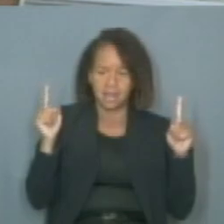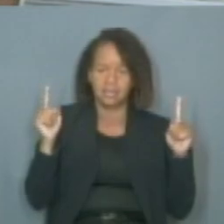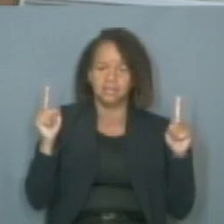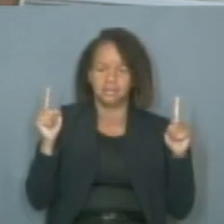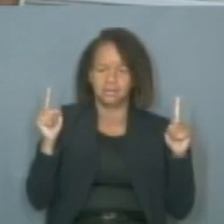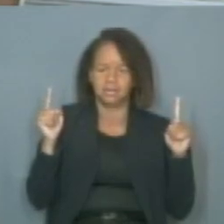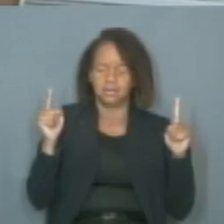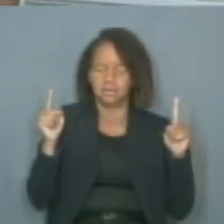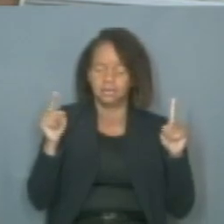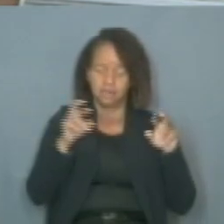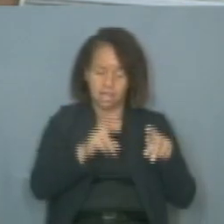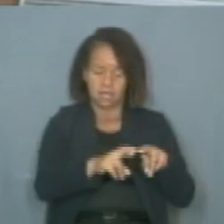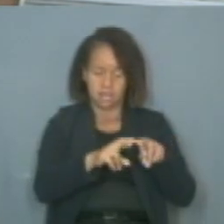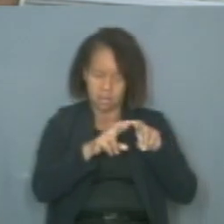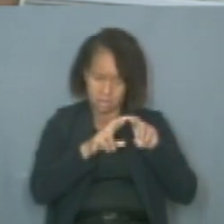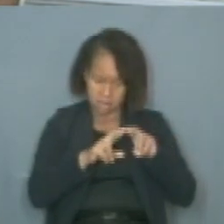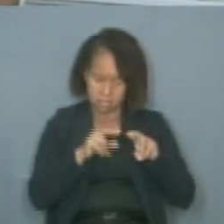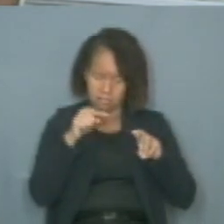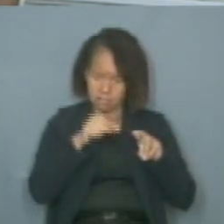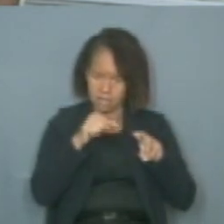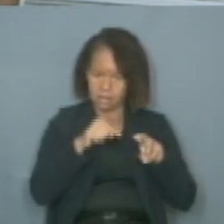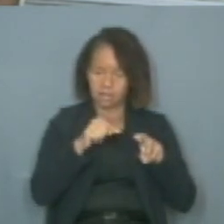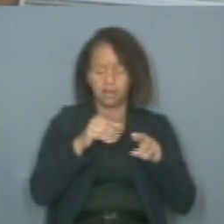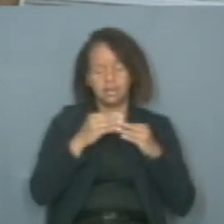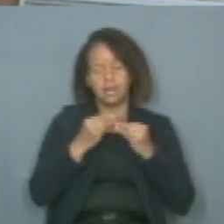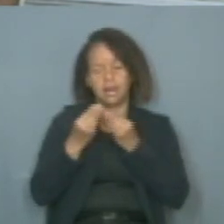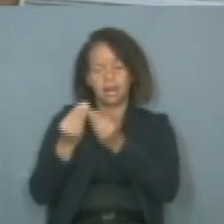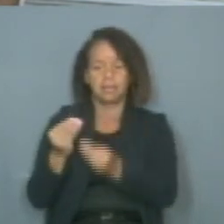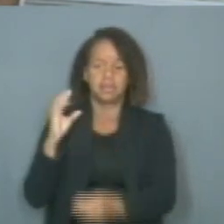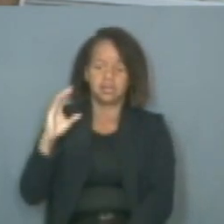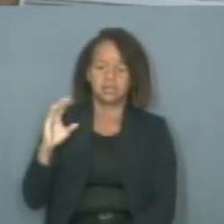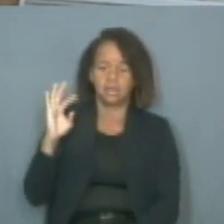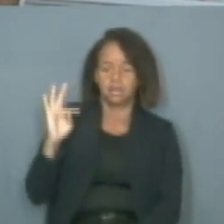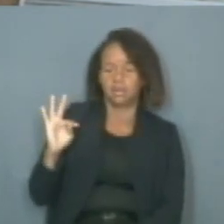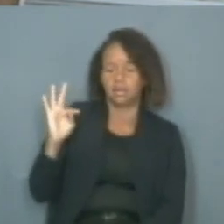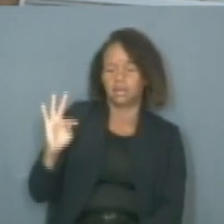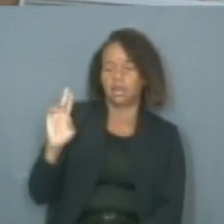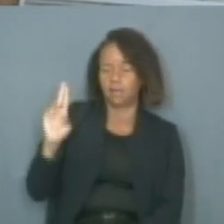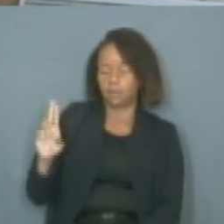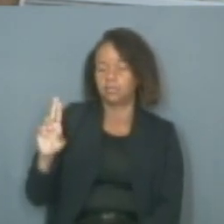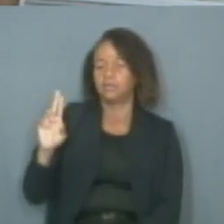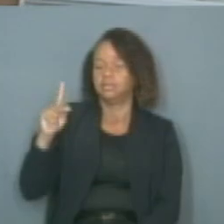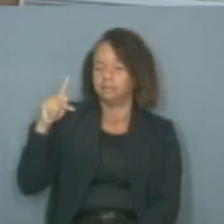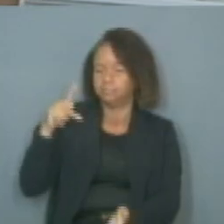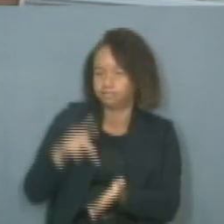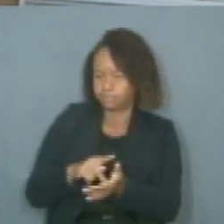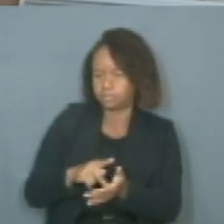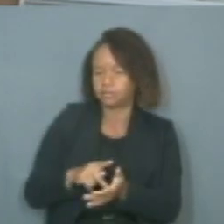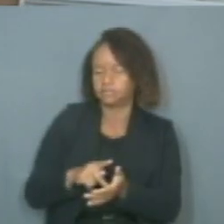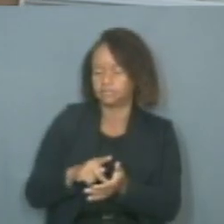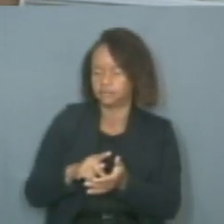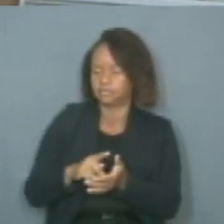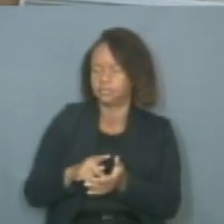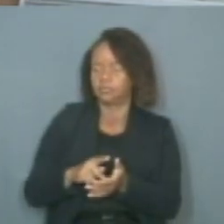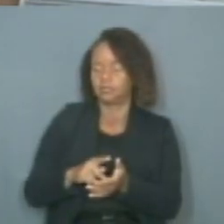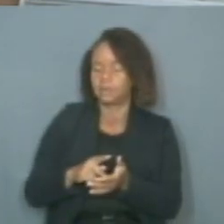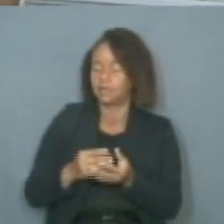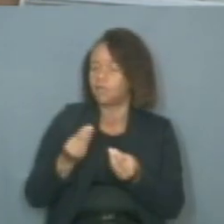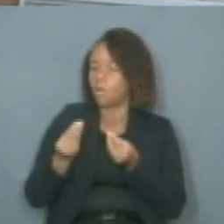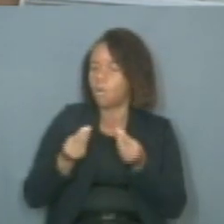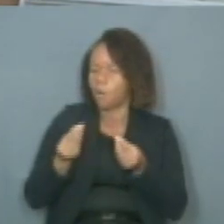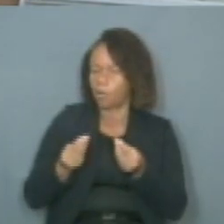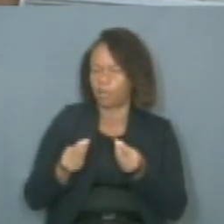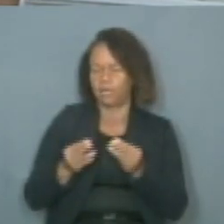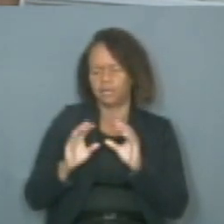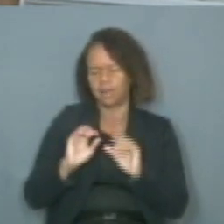um simples requerimento que a gente faz à CTTU para que eles possam efetivamente tomar essas medidas. Porque,